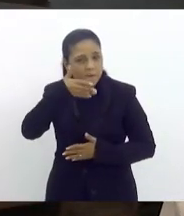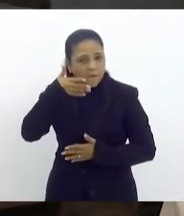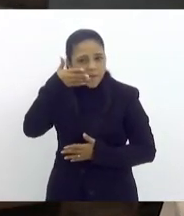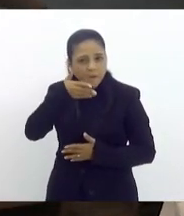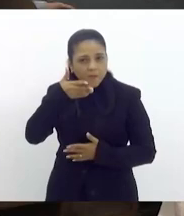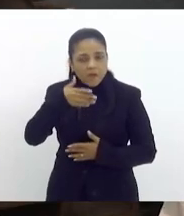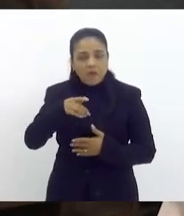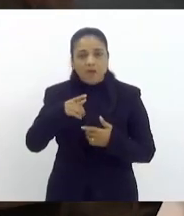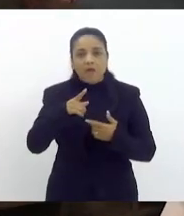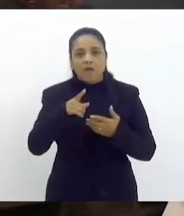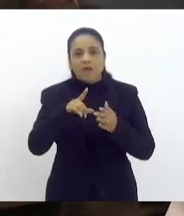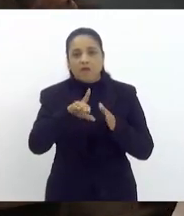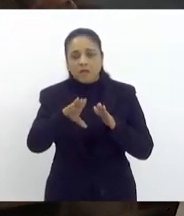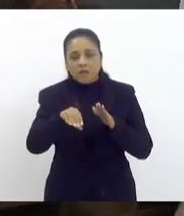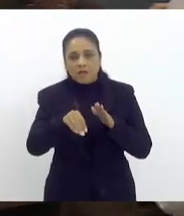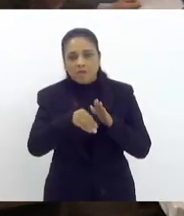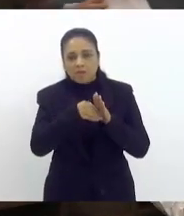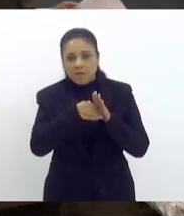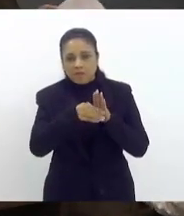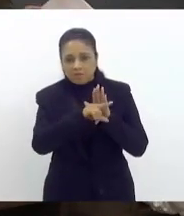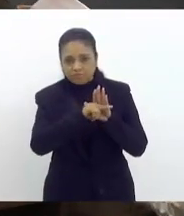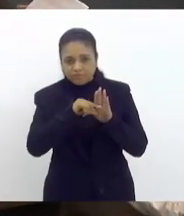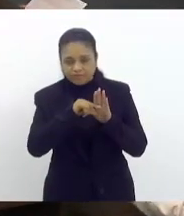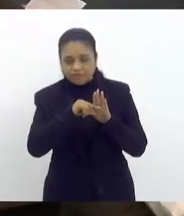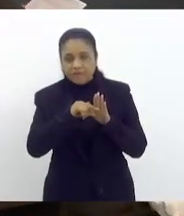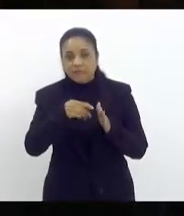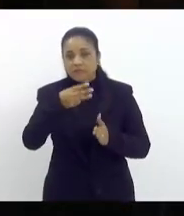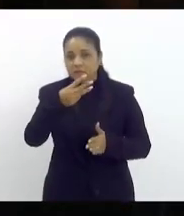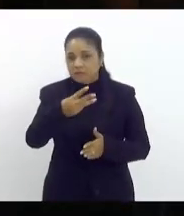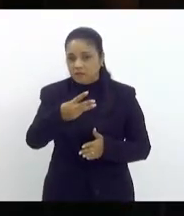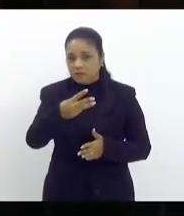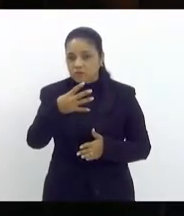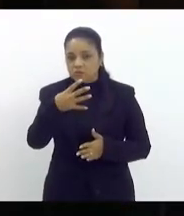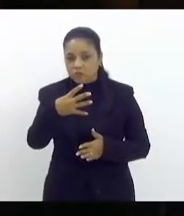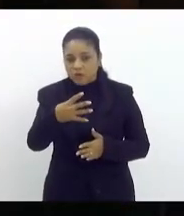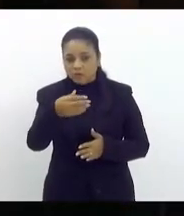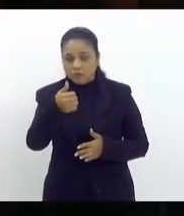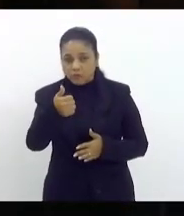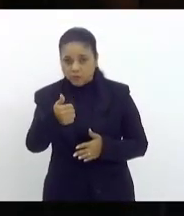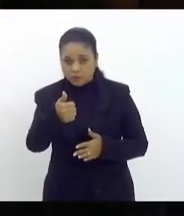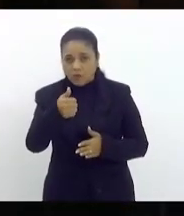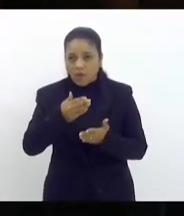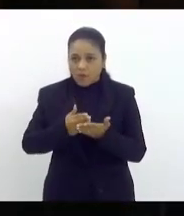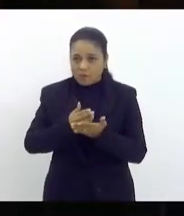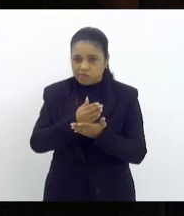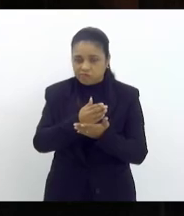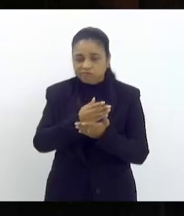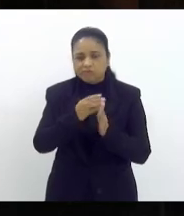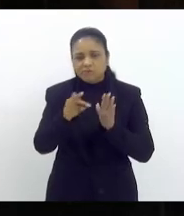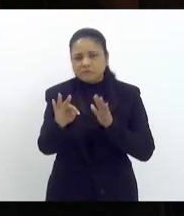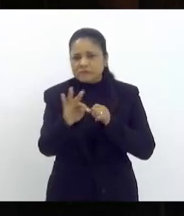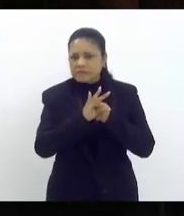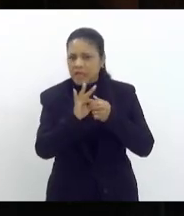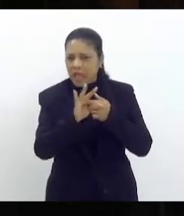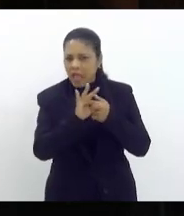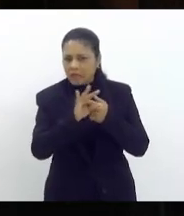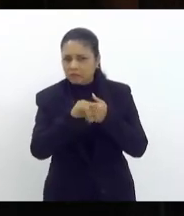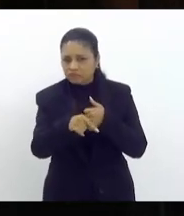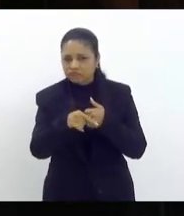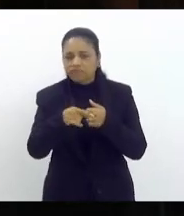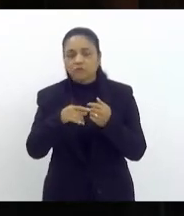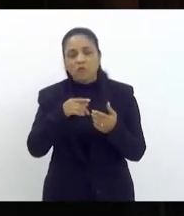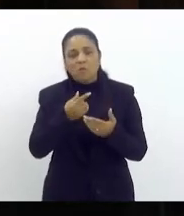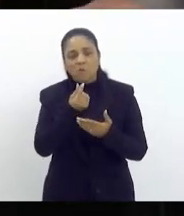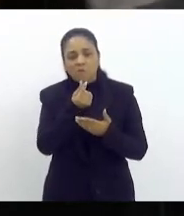emenda 341 que foi aprovada emenda que tem caráter técnico visa dar mais transparência ao importante fundo soberano